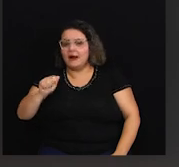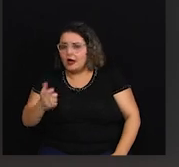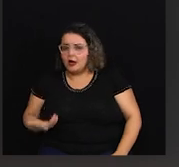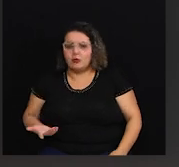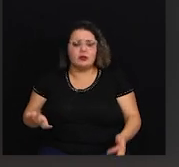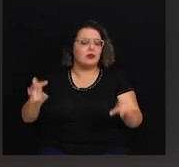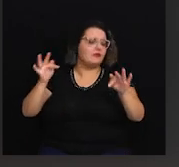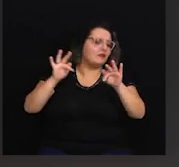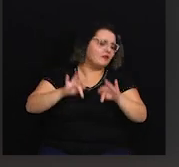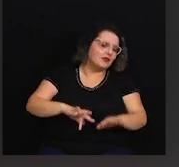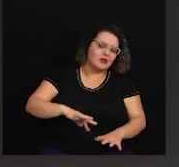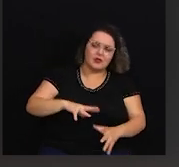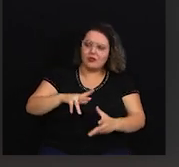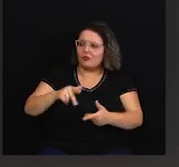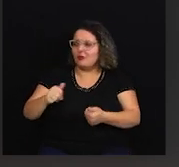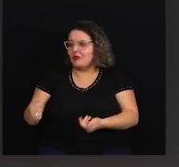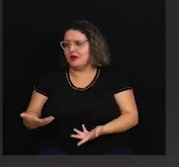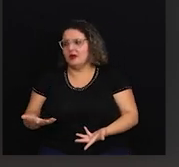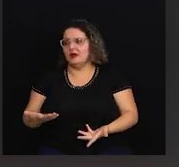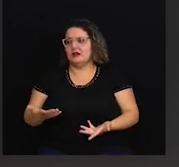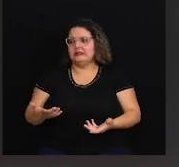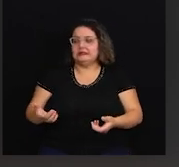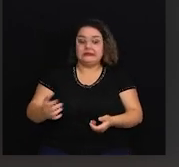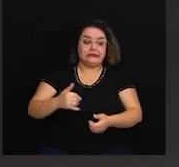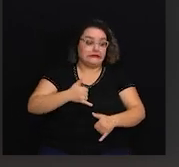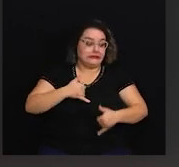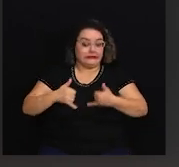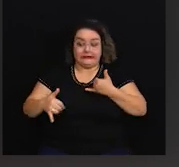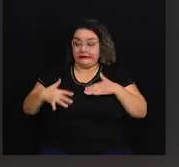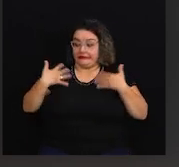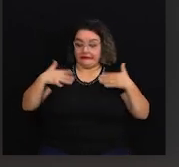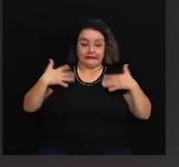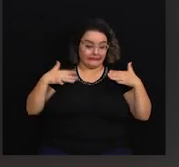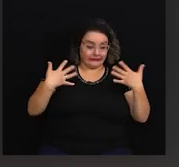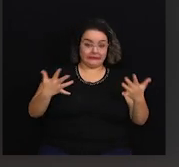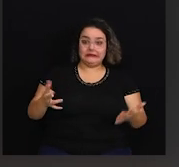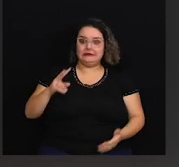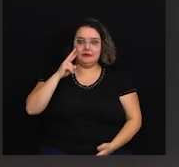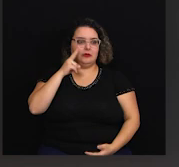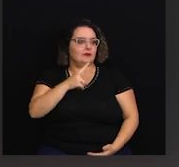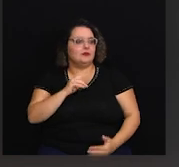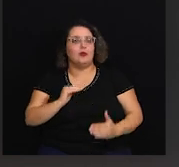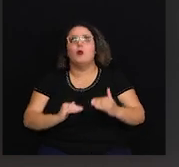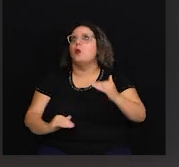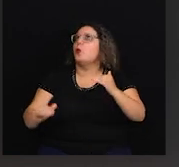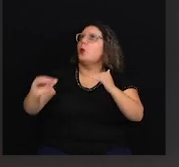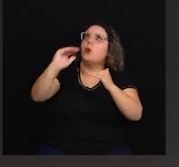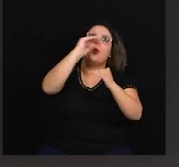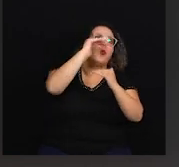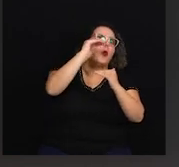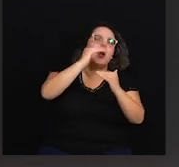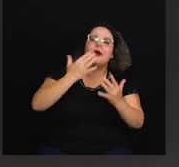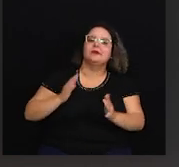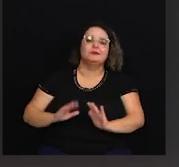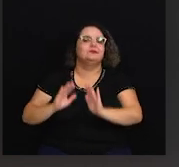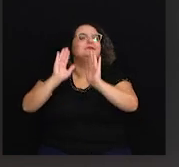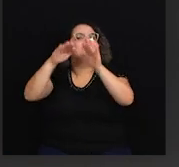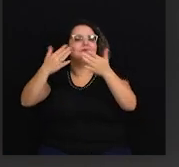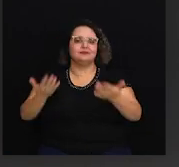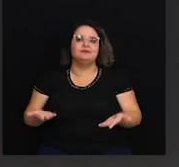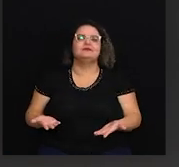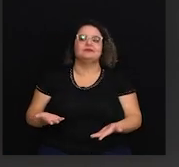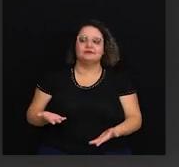de mundial adrenalina pura né como é que foi esse momento olhando para trás hoje você pegou o auge do basquete Eu realmente